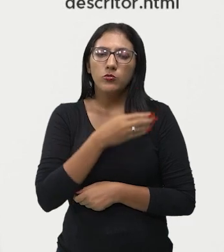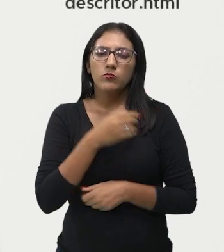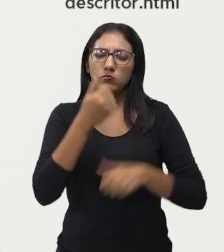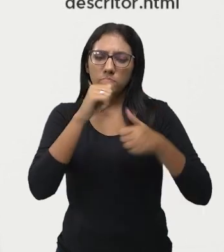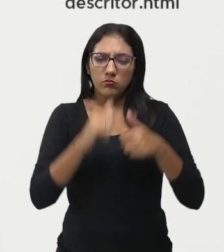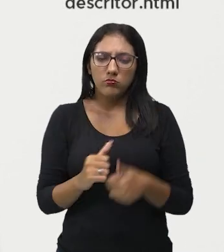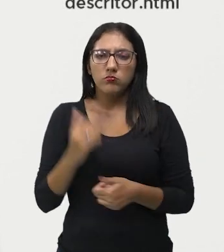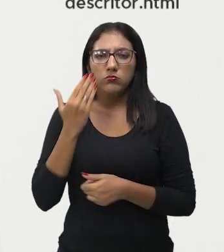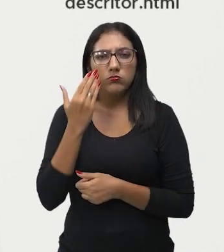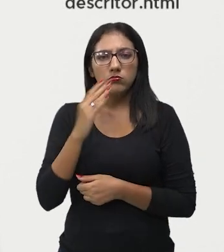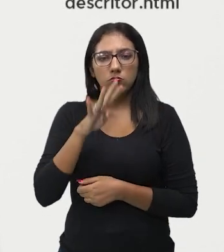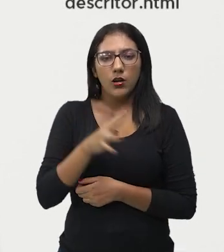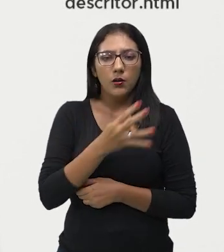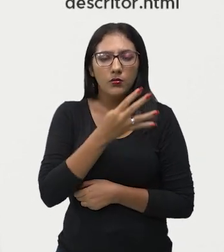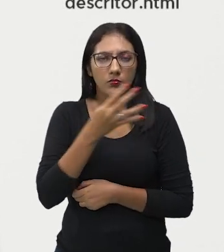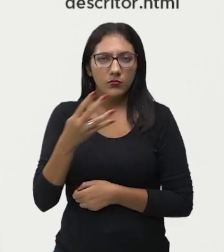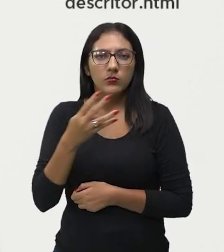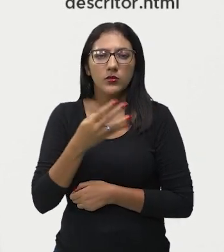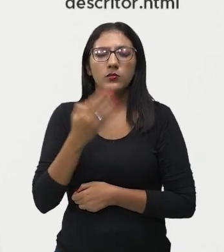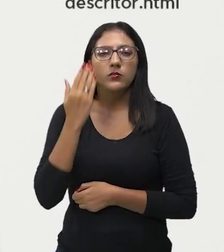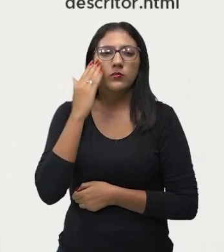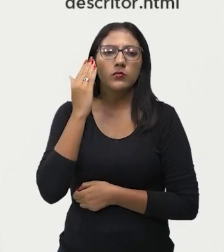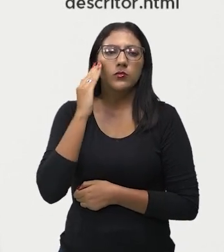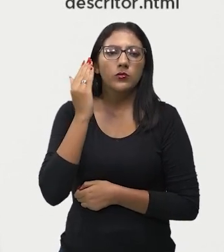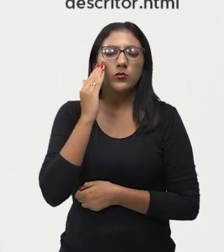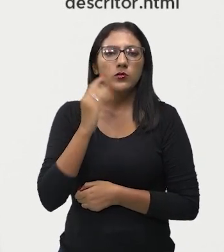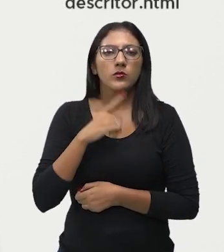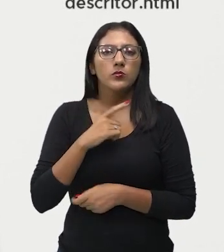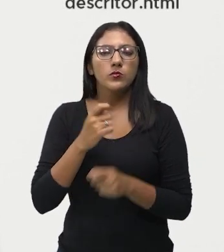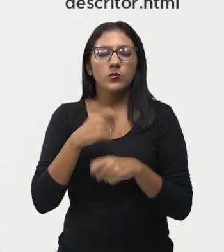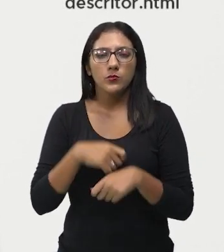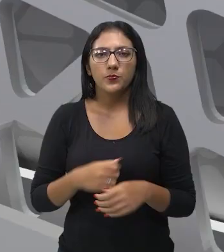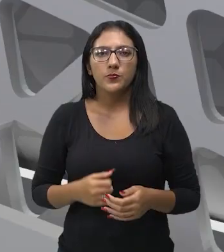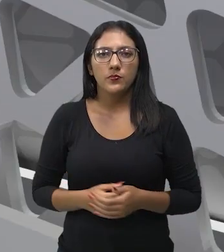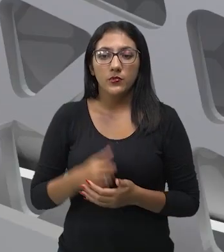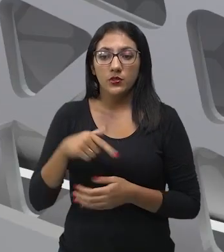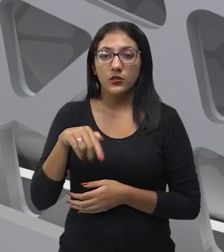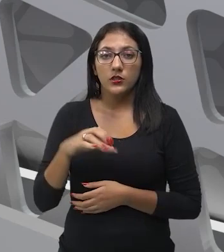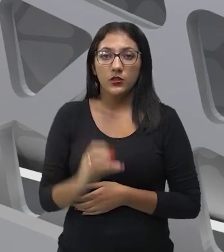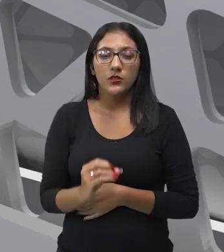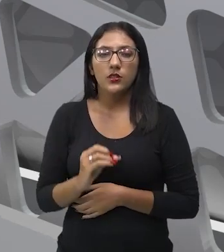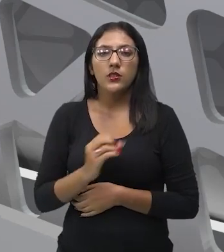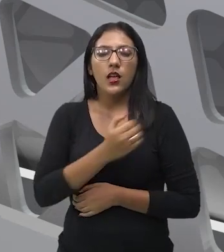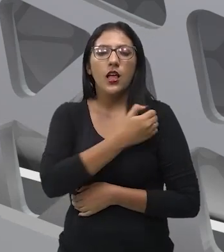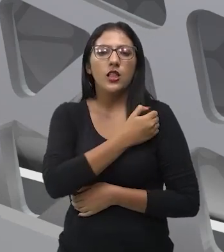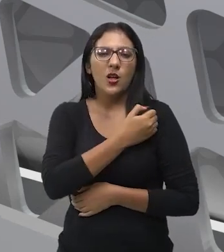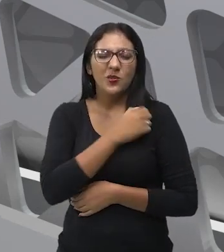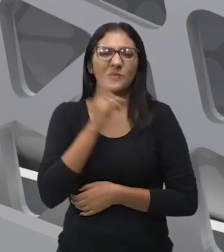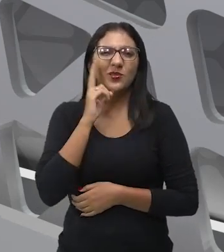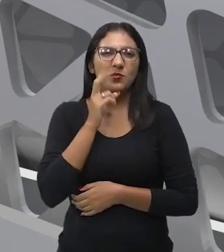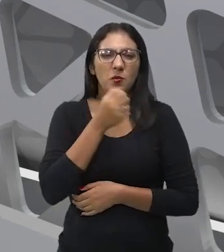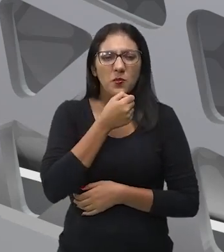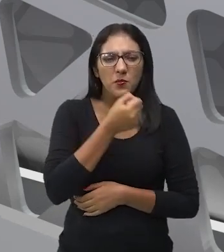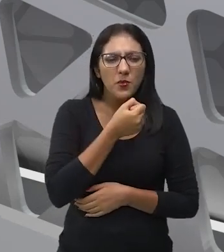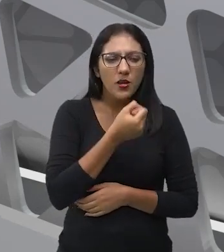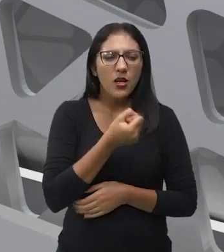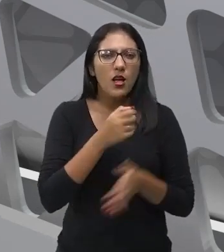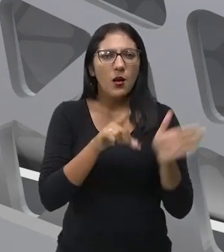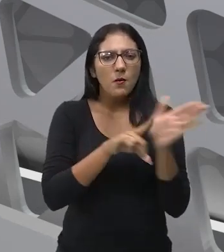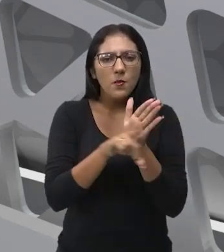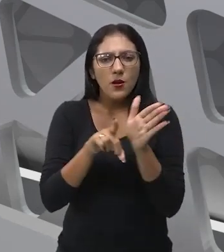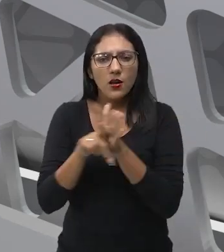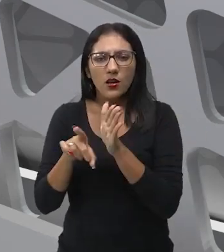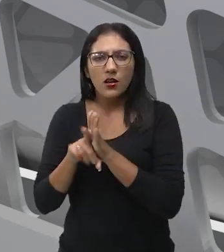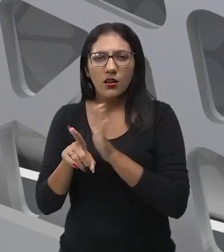tabela, a gente consegue, então, dizer que 70 alunos, dos 70 colegas,